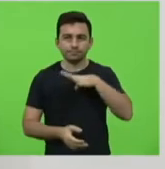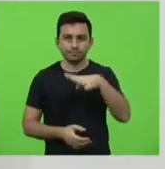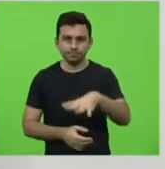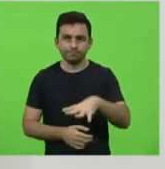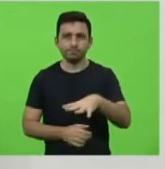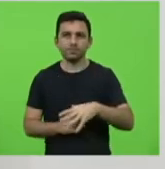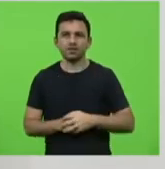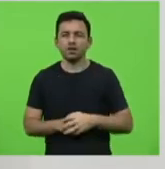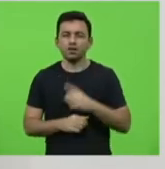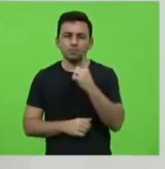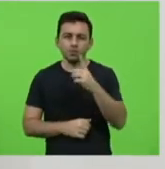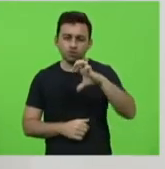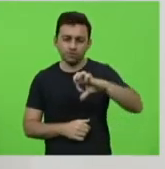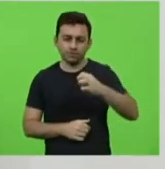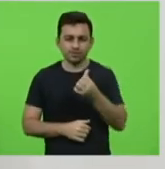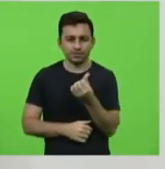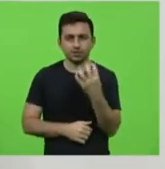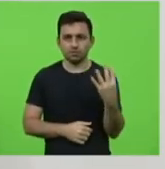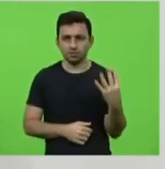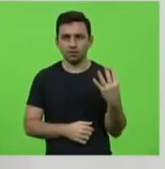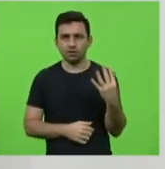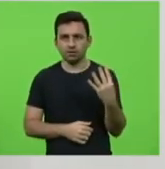Depois, lá em